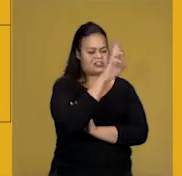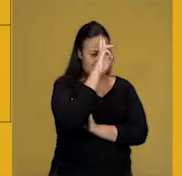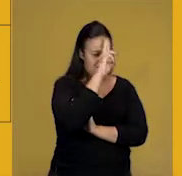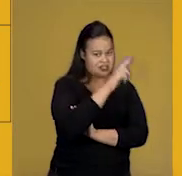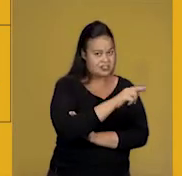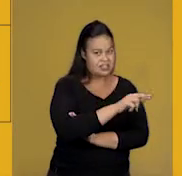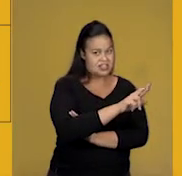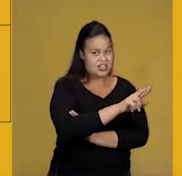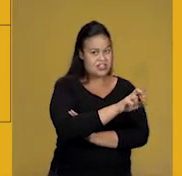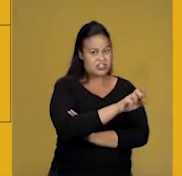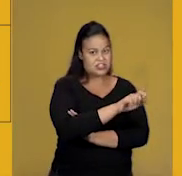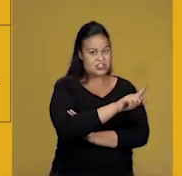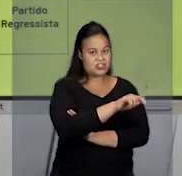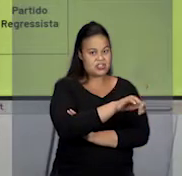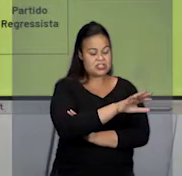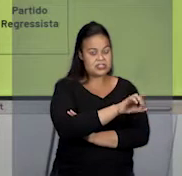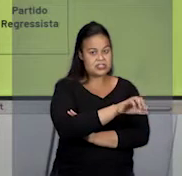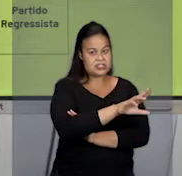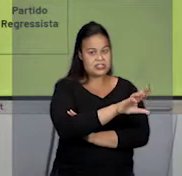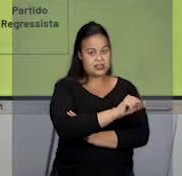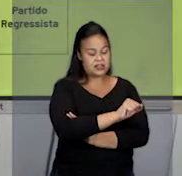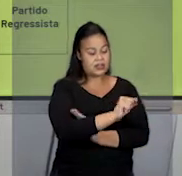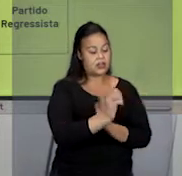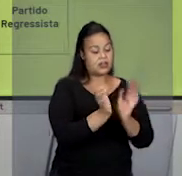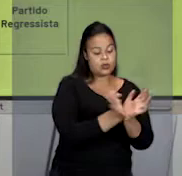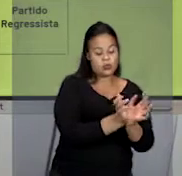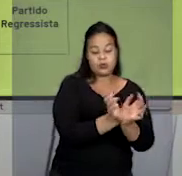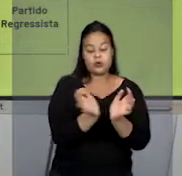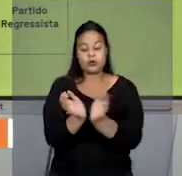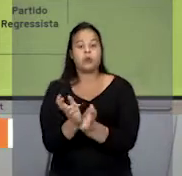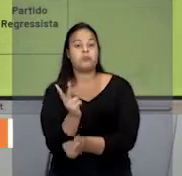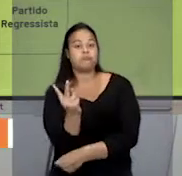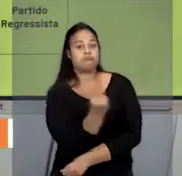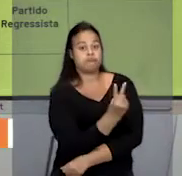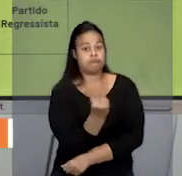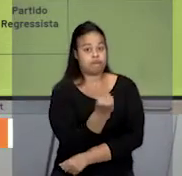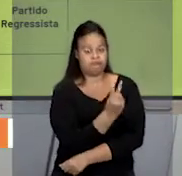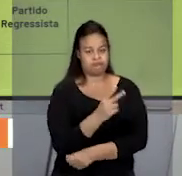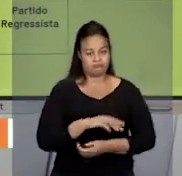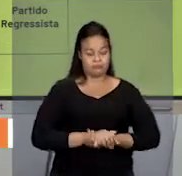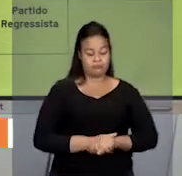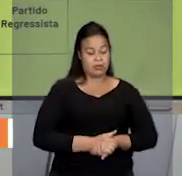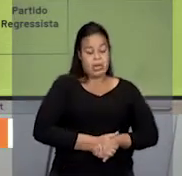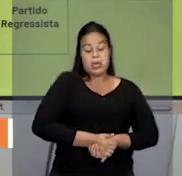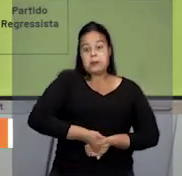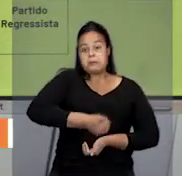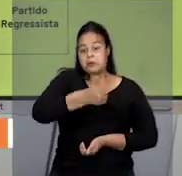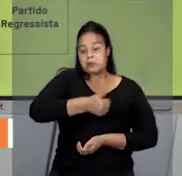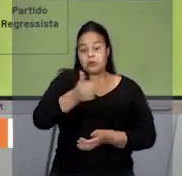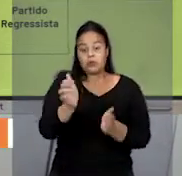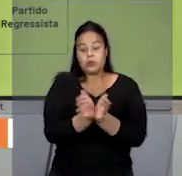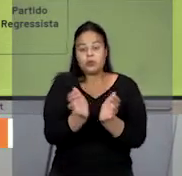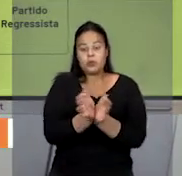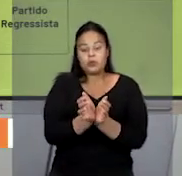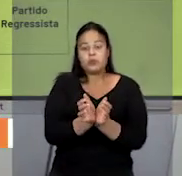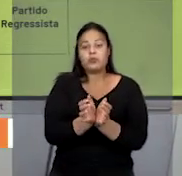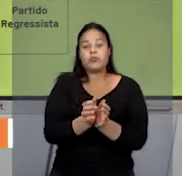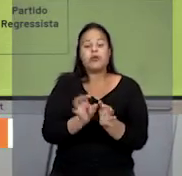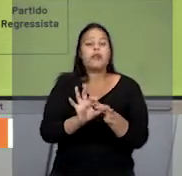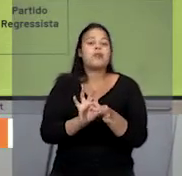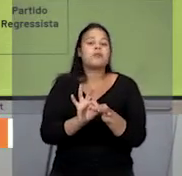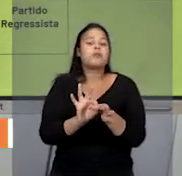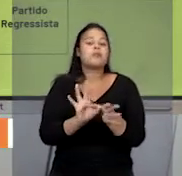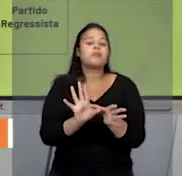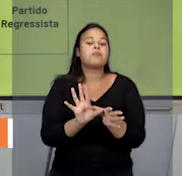ou Brasileiro foi dividido em 2 grandes grupos, tá? O Partido Liberal exaltado e o